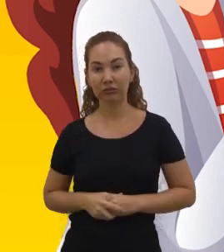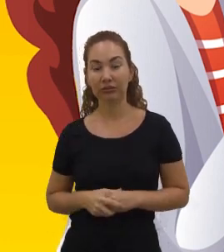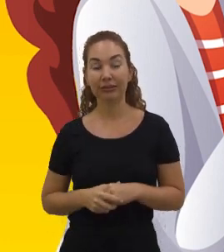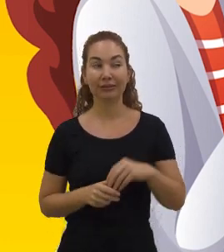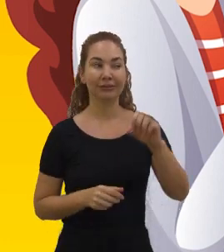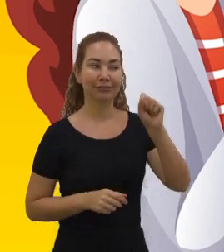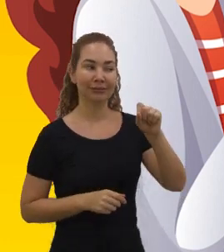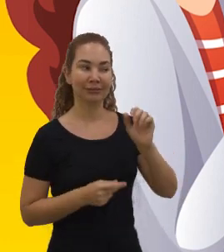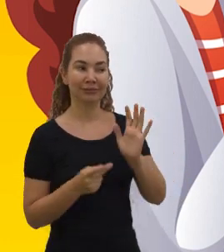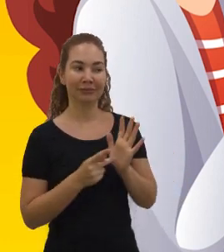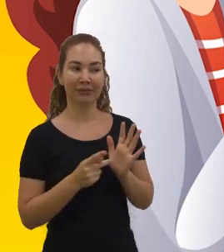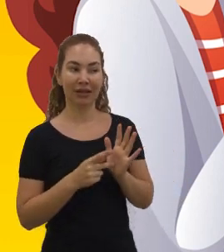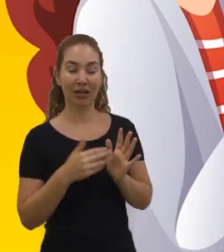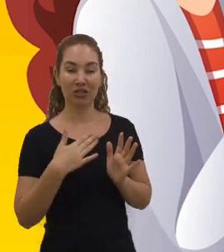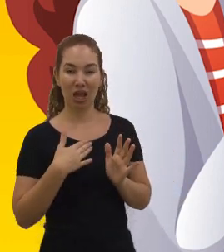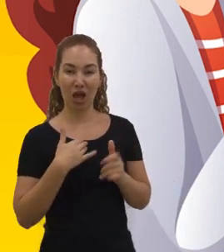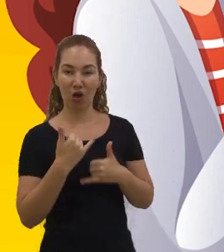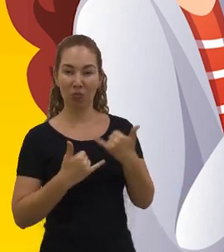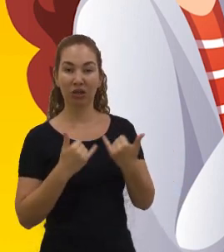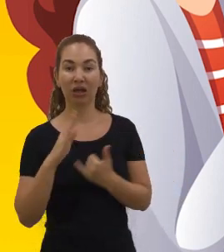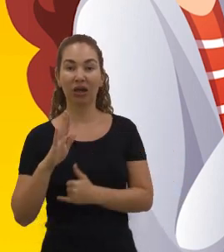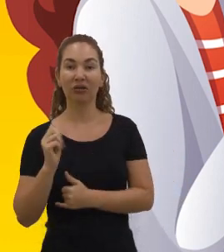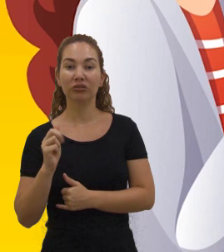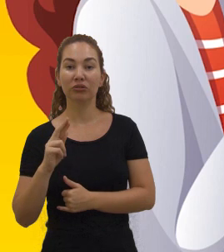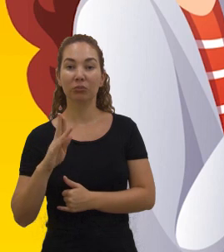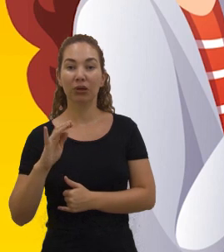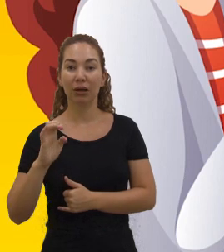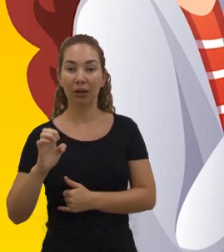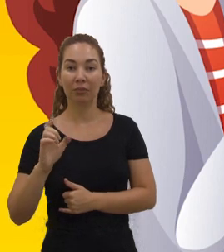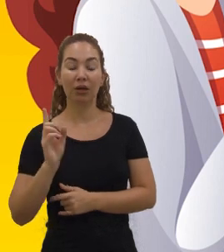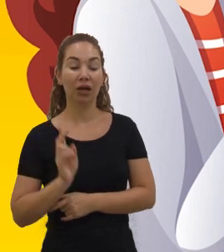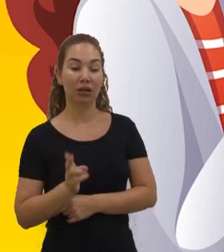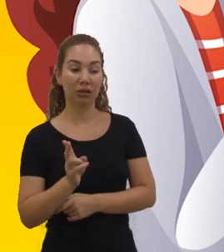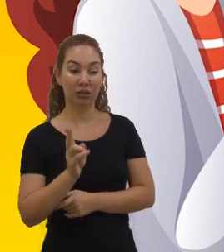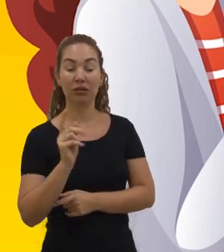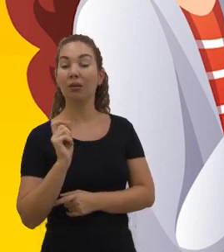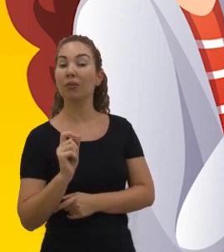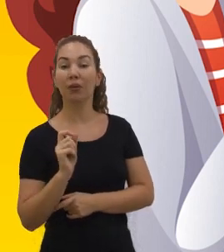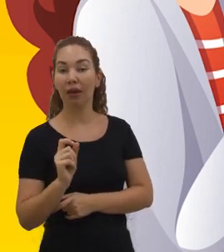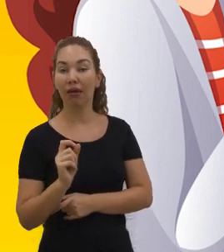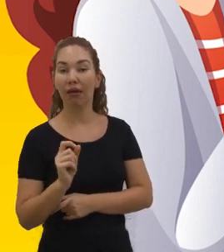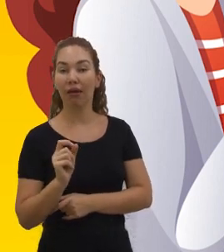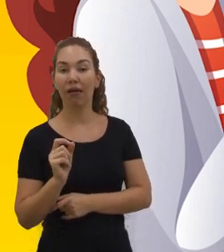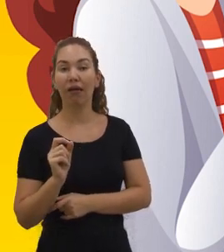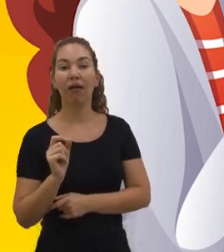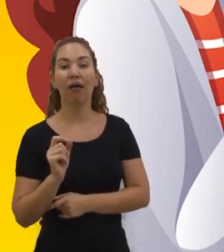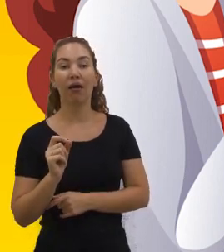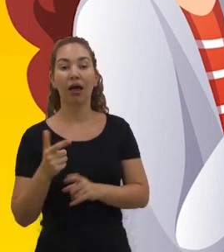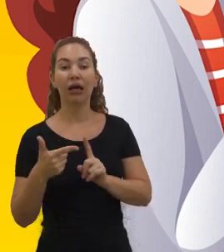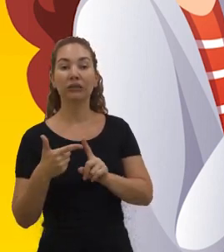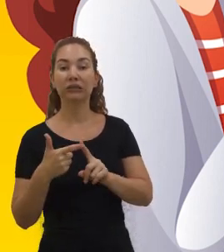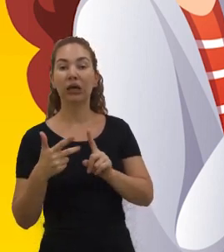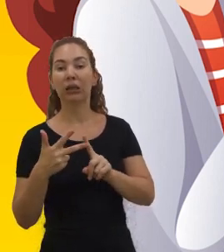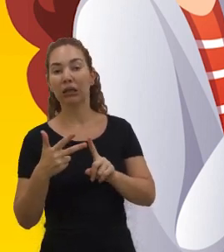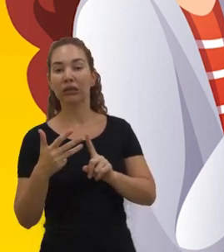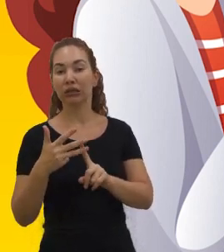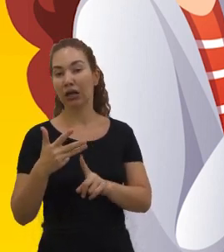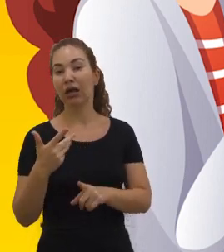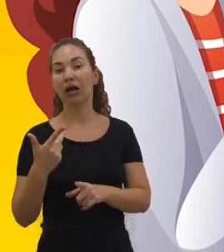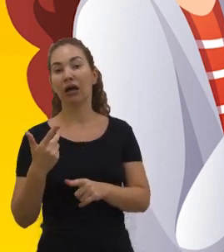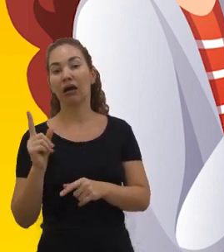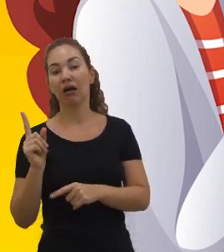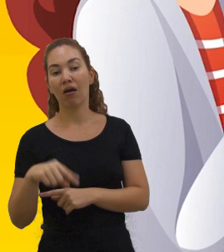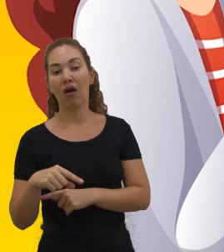eu pouco, brincava sério. de Barbie, a personagem principal sempre é a Barbie, né? E daí as secundárias, tipo, tinha